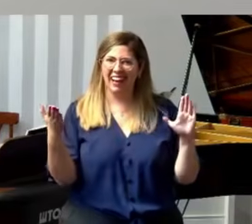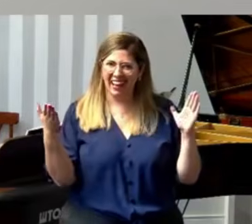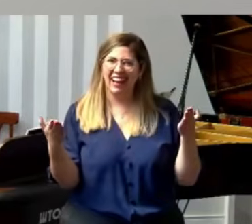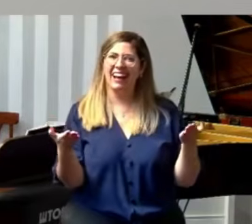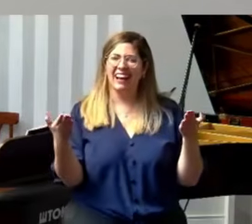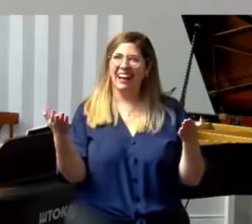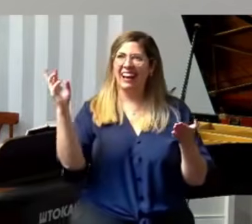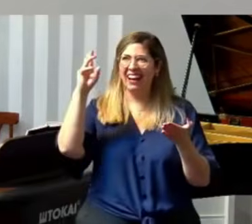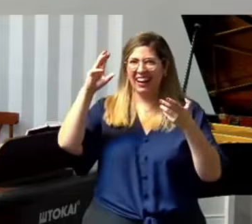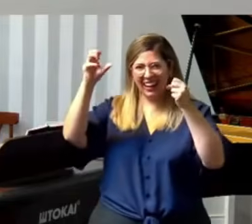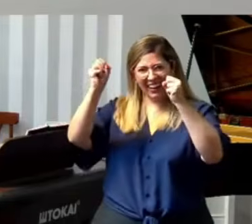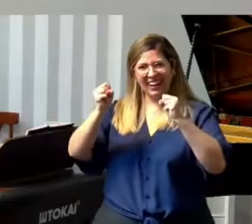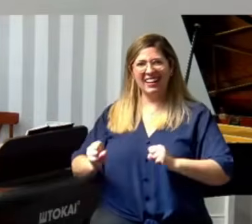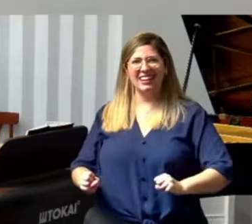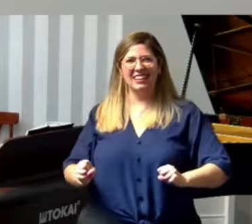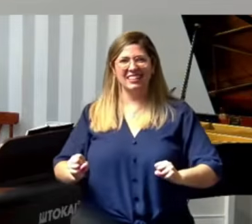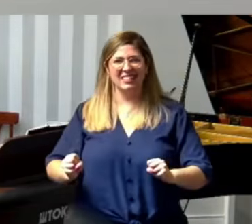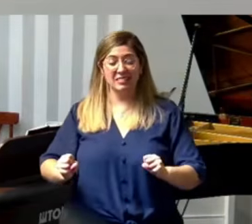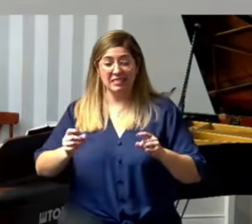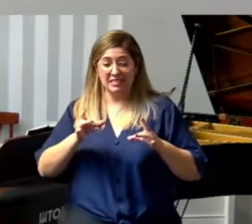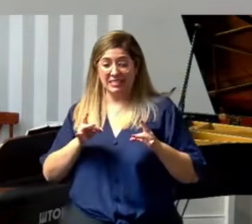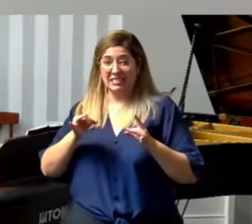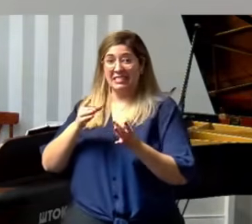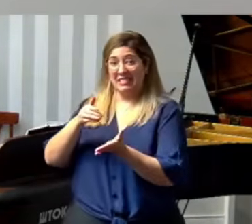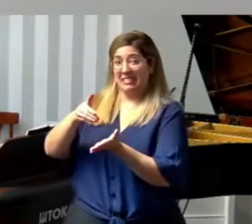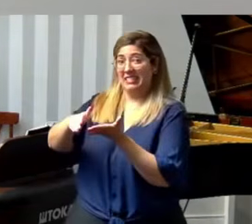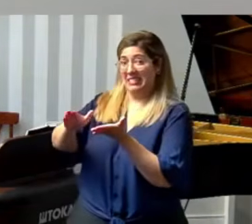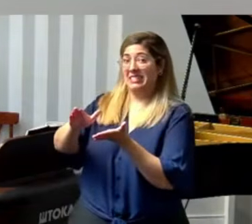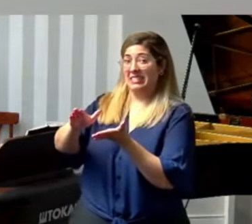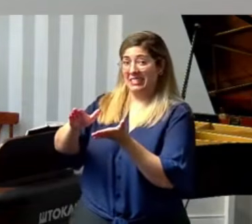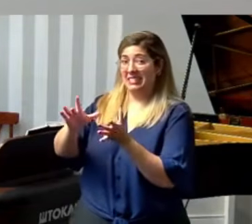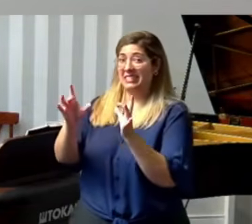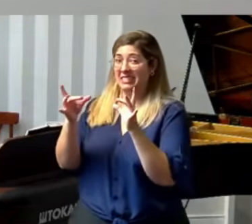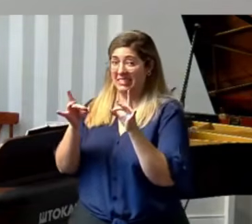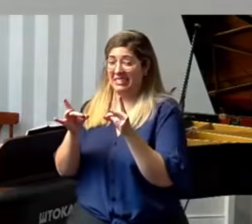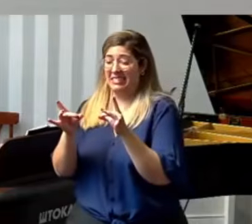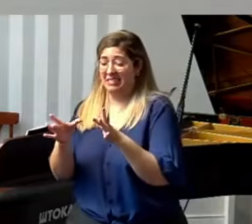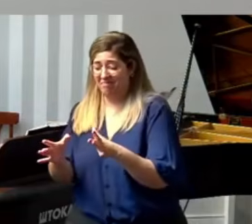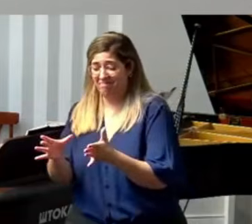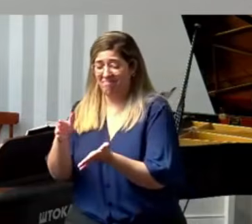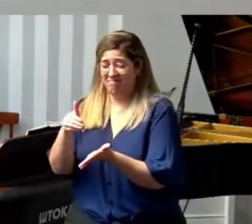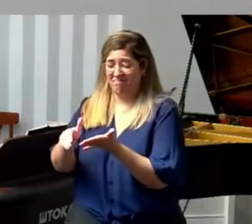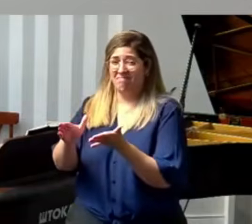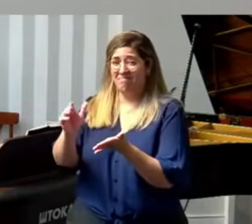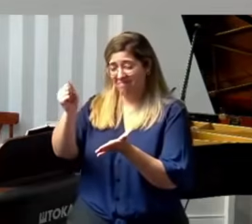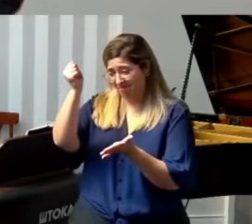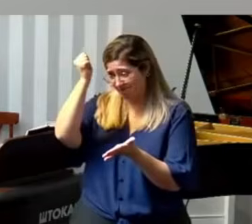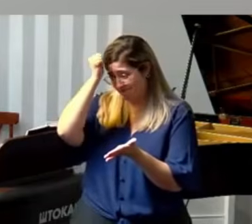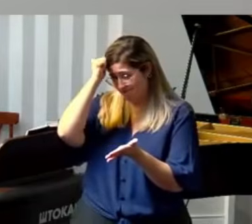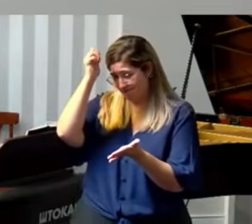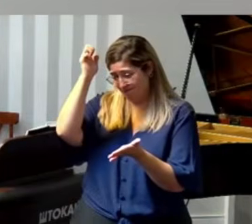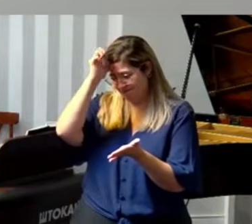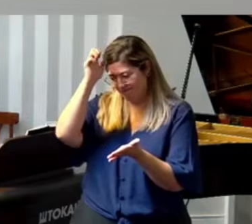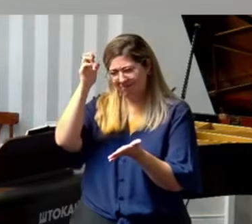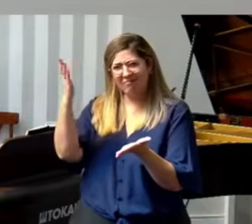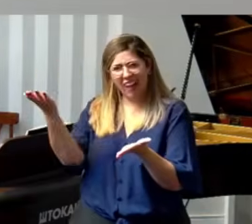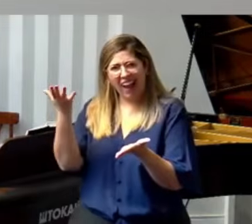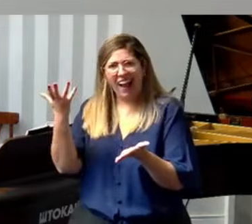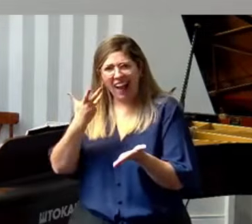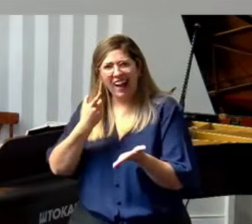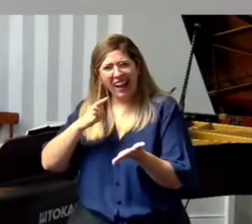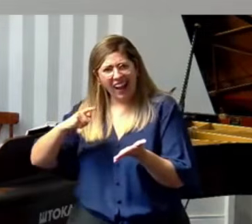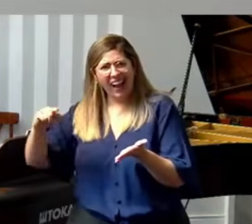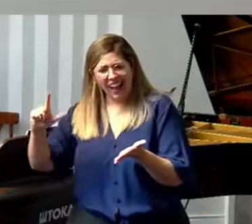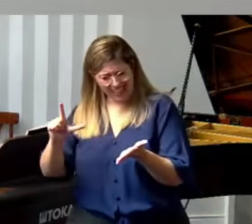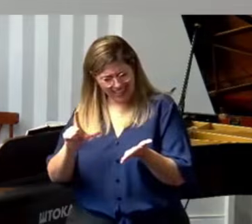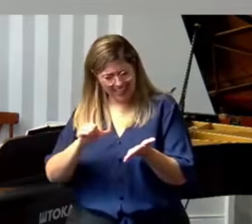de Deus em sua soberania, expulsando um casal redimido, carregando consigo as promessas para uma terra